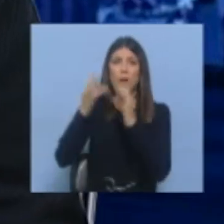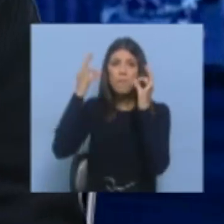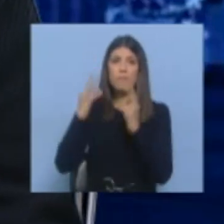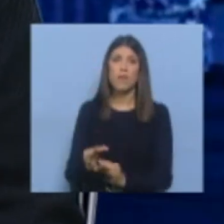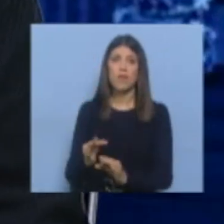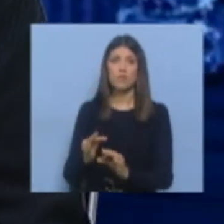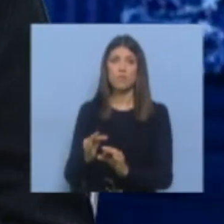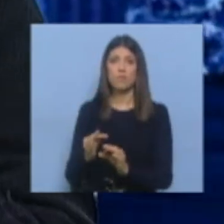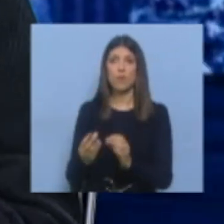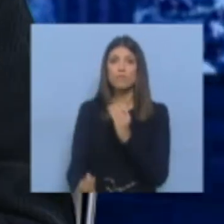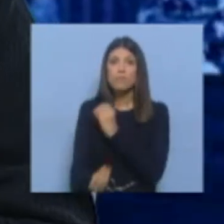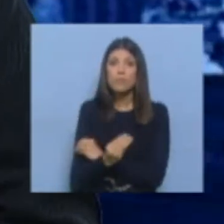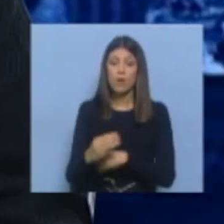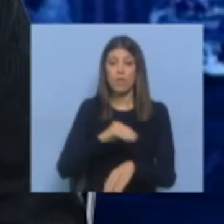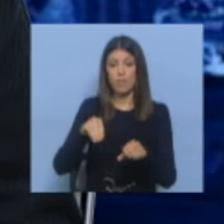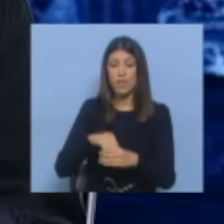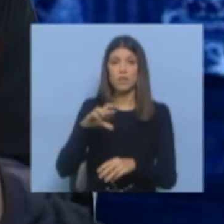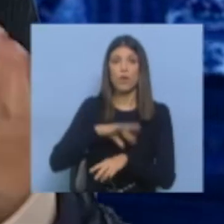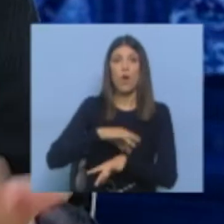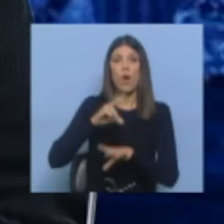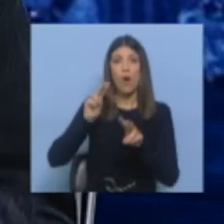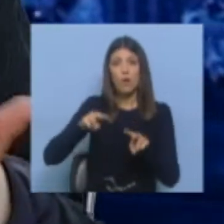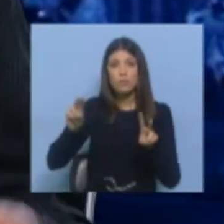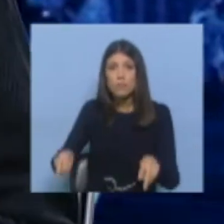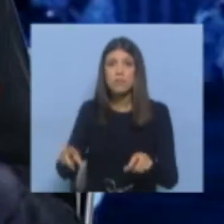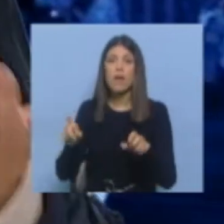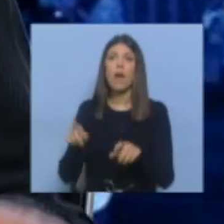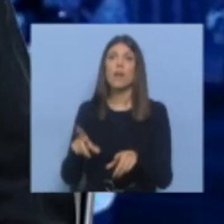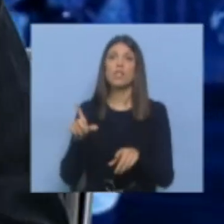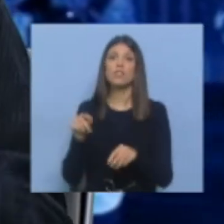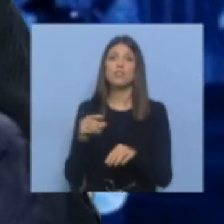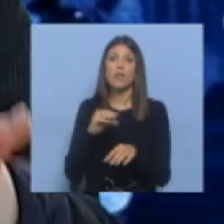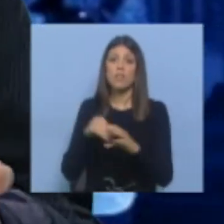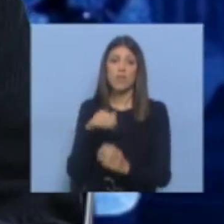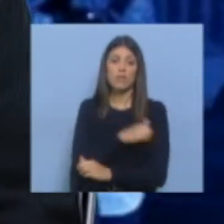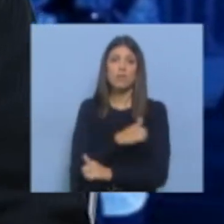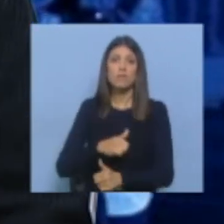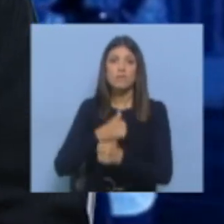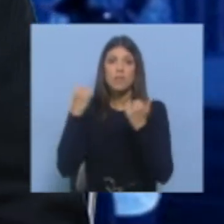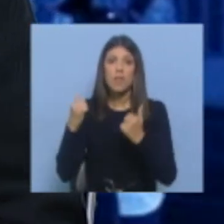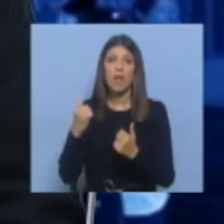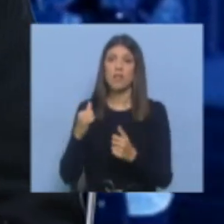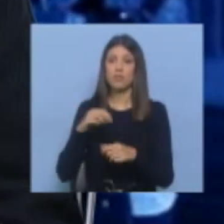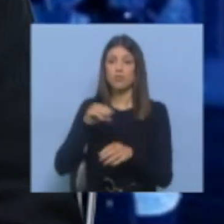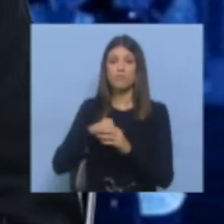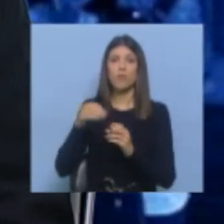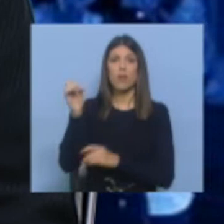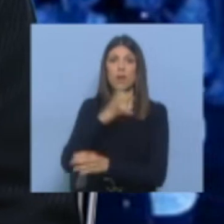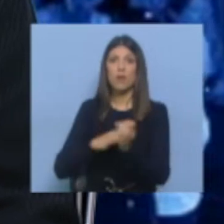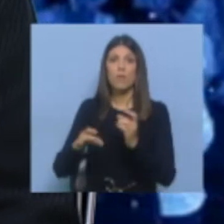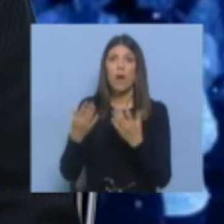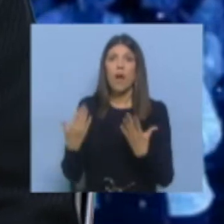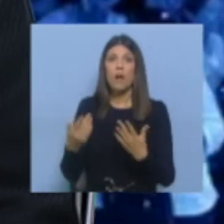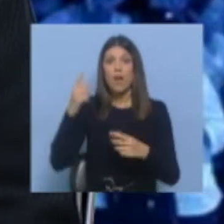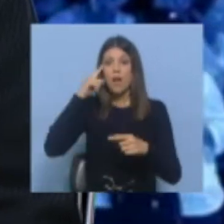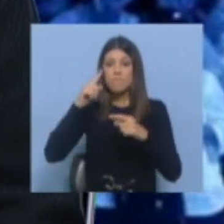hospitais de cidades evoluídas, normais, no mundo europeu, estarem agora